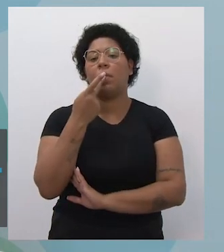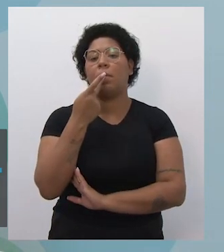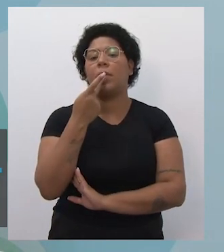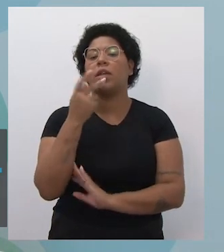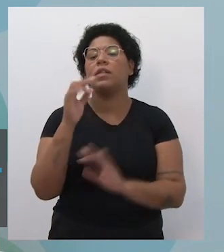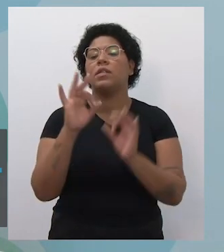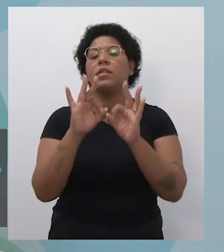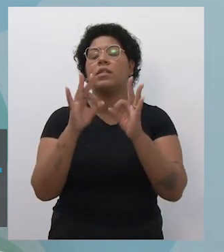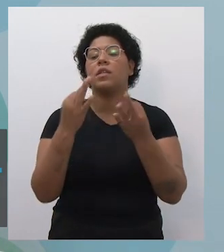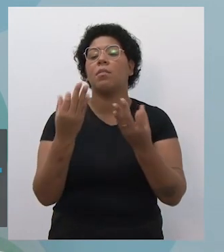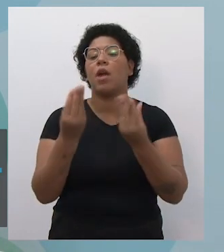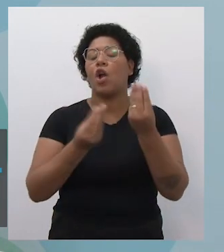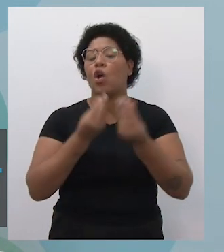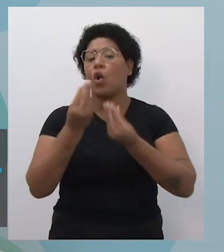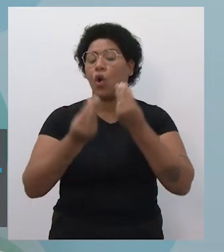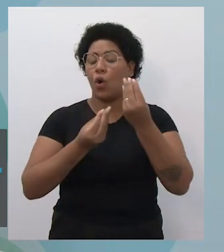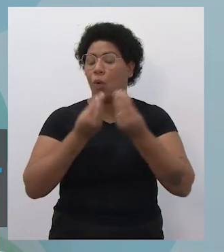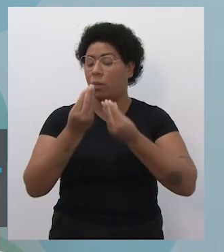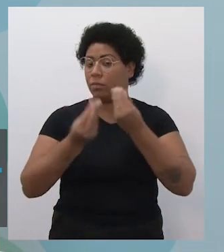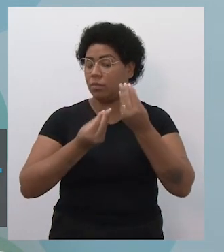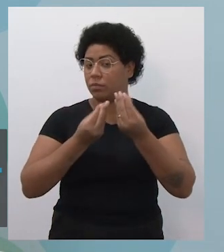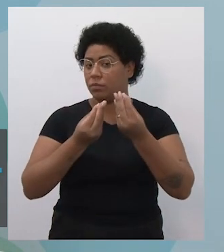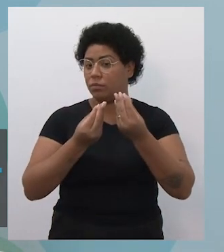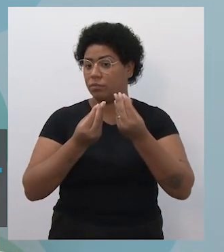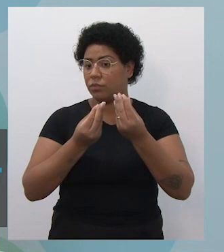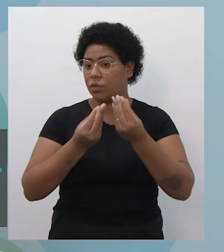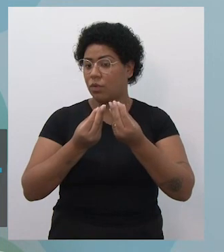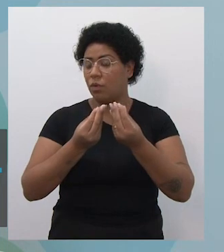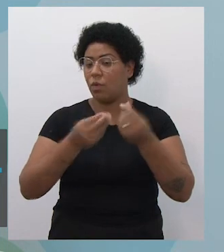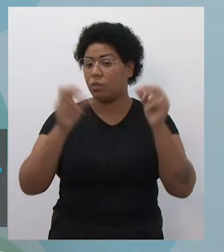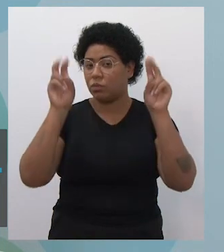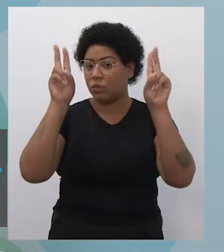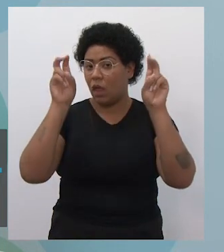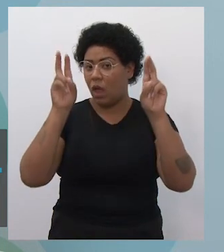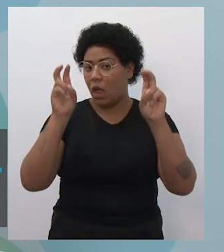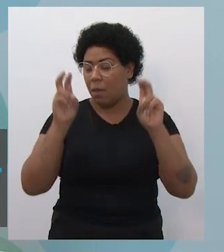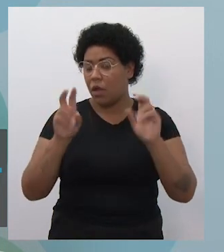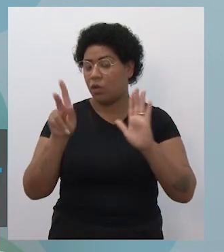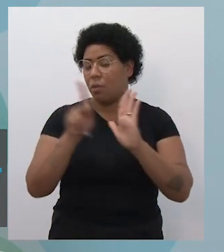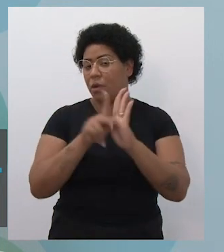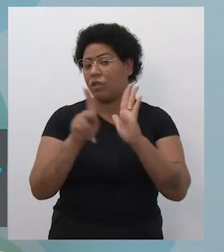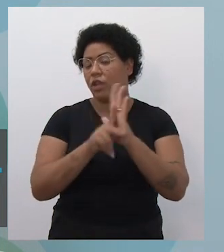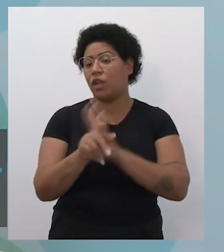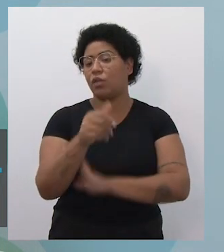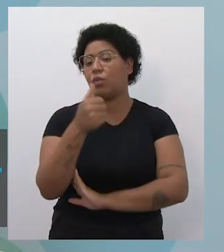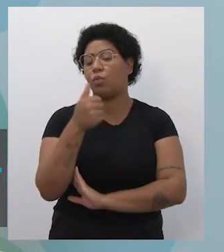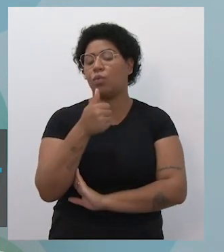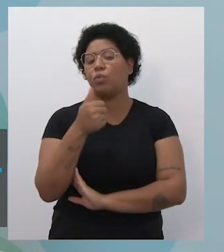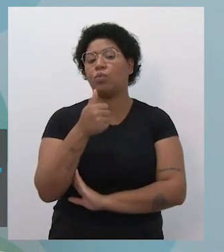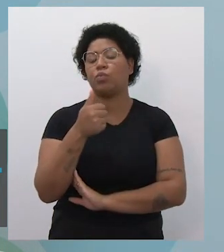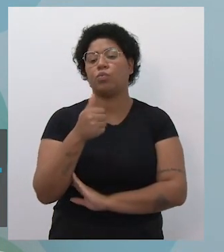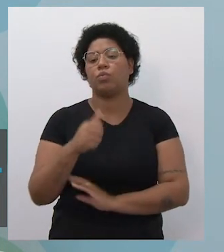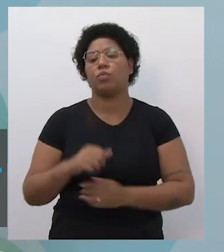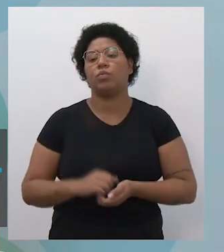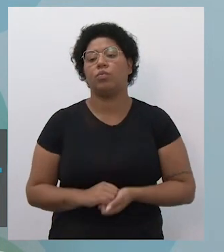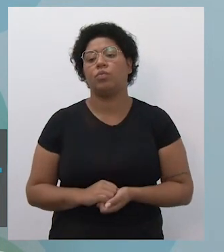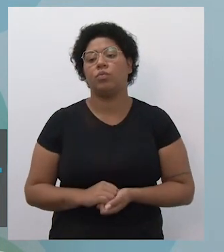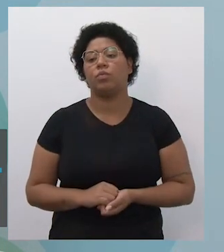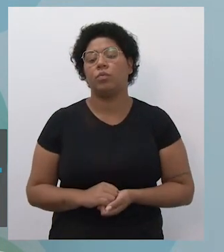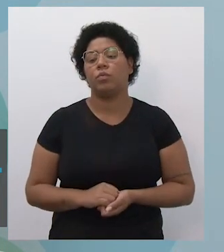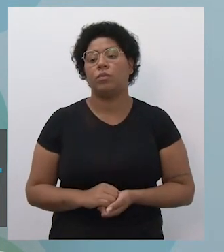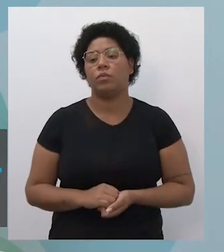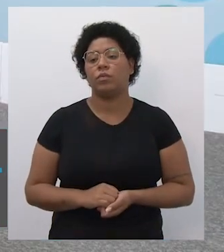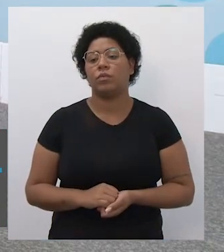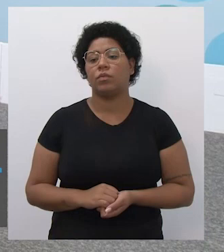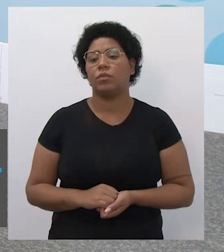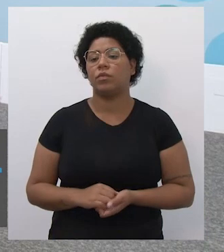prática, como trabalhar, né, alguns temas dentro do projeto 1. Passo para o Max, então, que vai falar um pouquinho para a gente de um projeto para